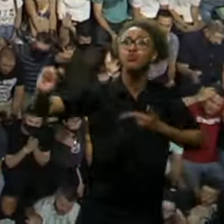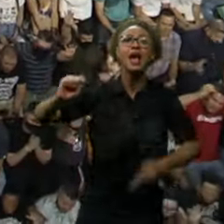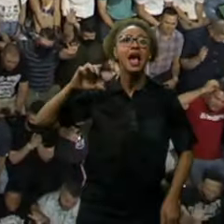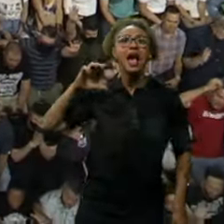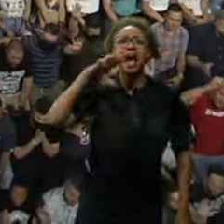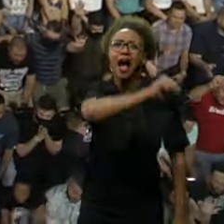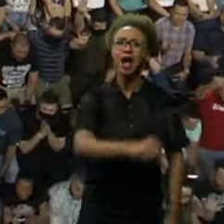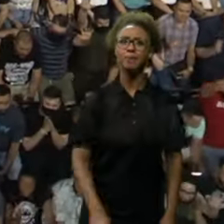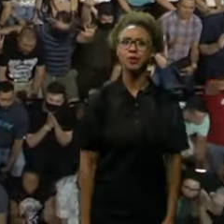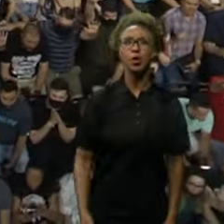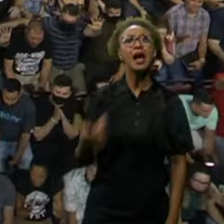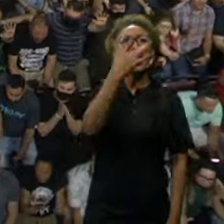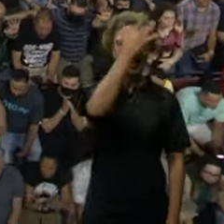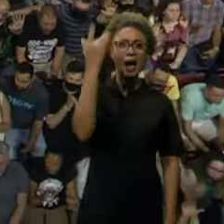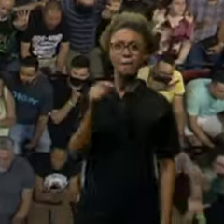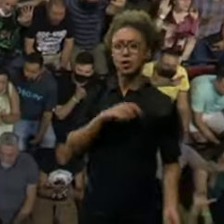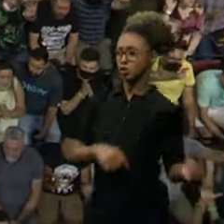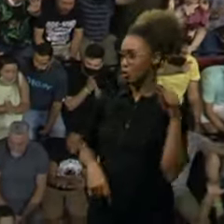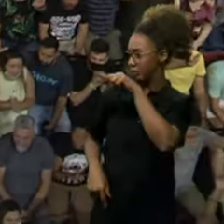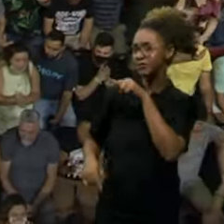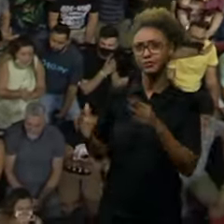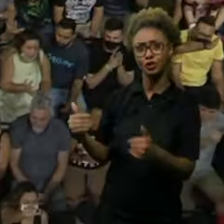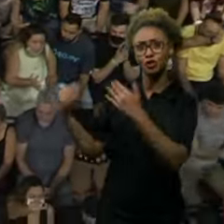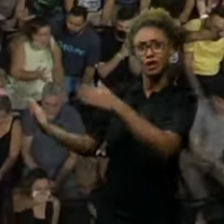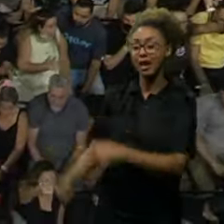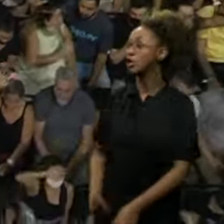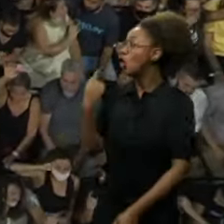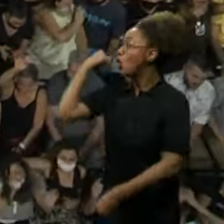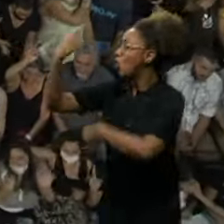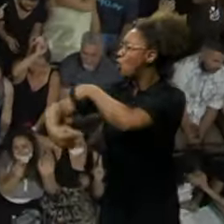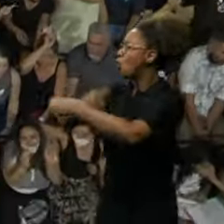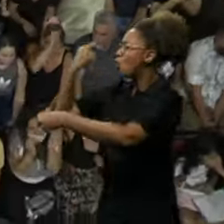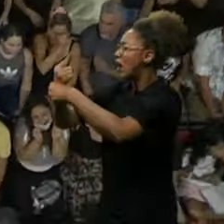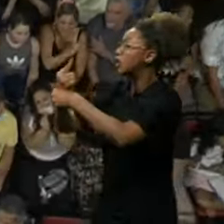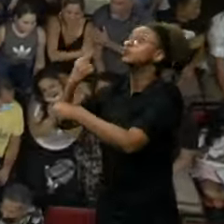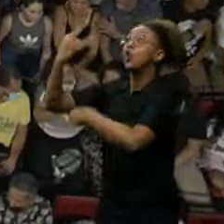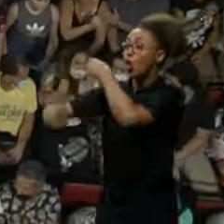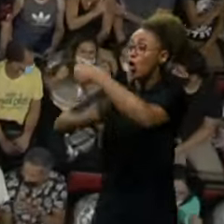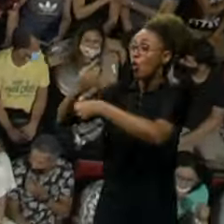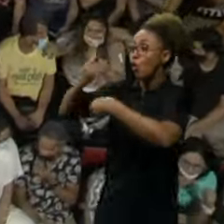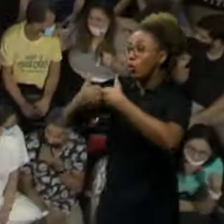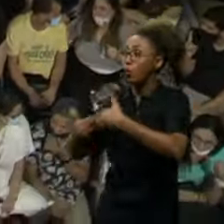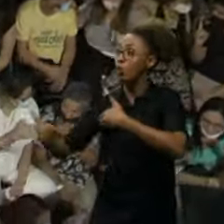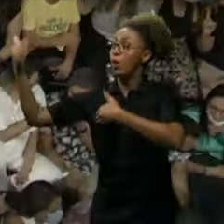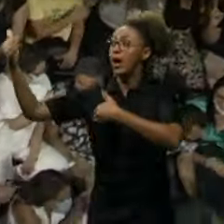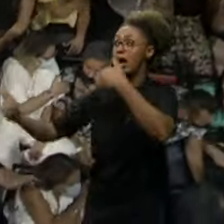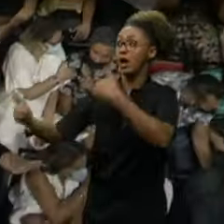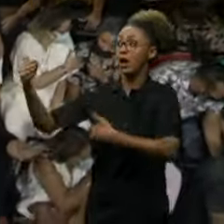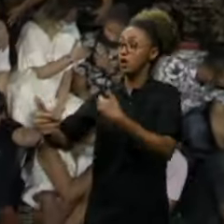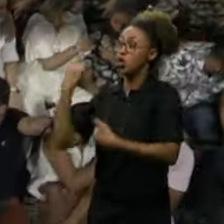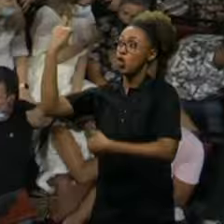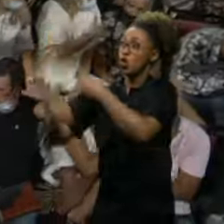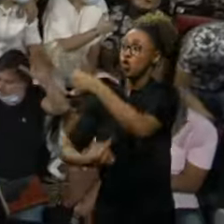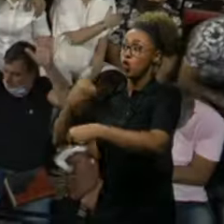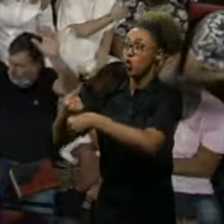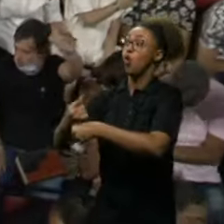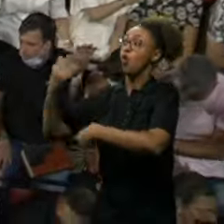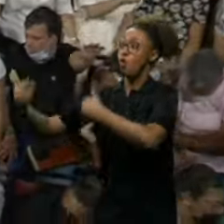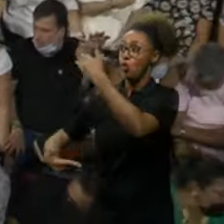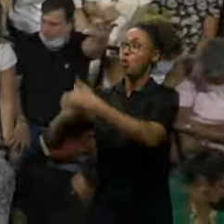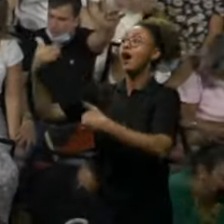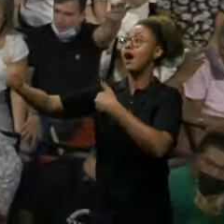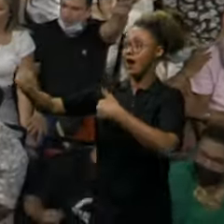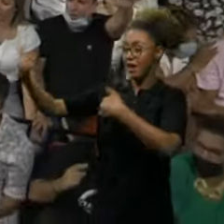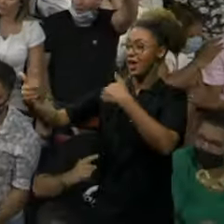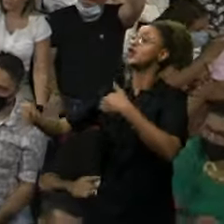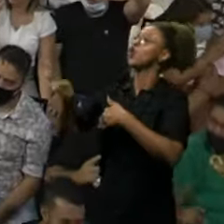olha para cantar o teu lado me diga para ele o mano o ano Orlando e o mano